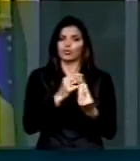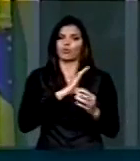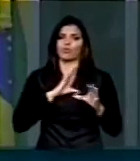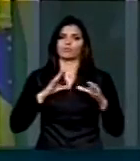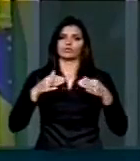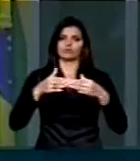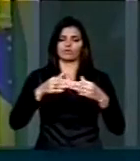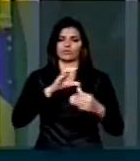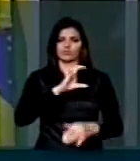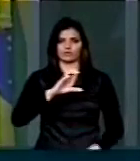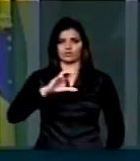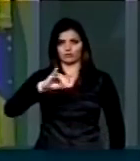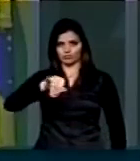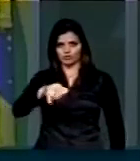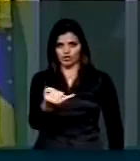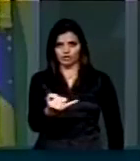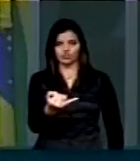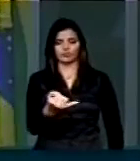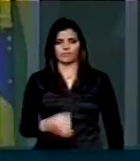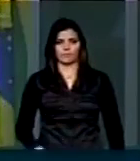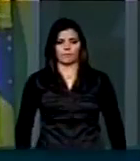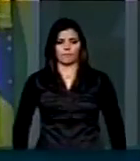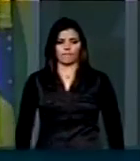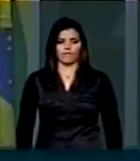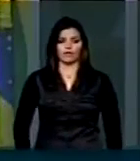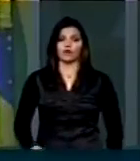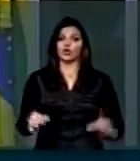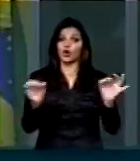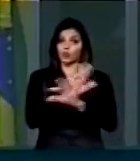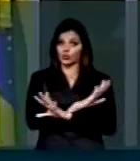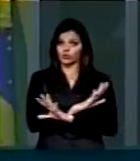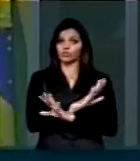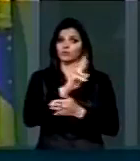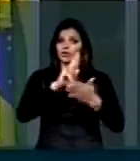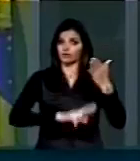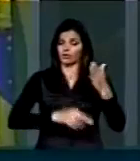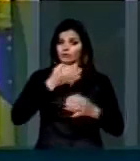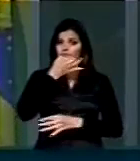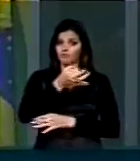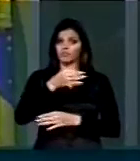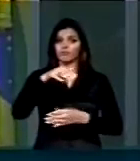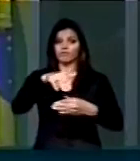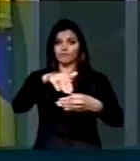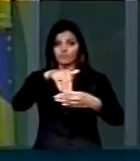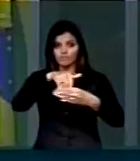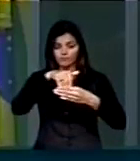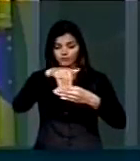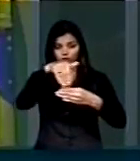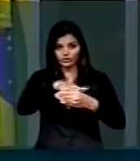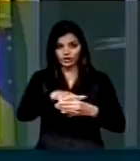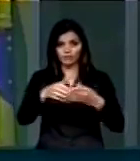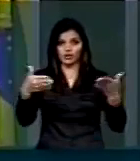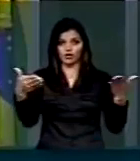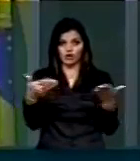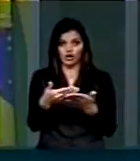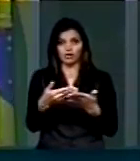de Constituição e Justiça e de Cidadania. Concluindo, peço que votemos pela